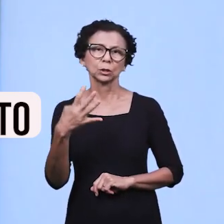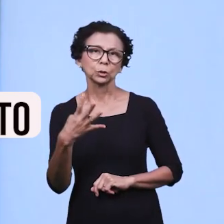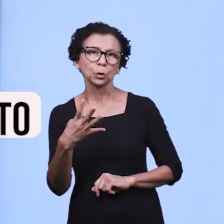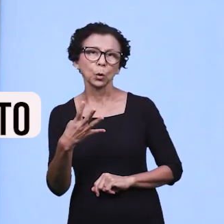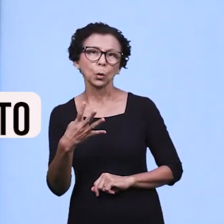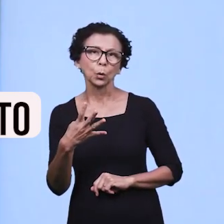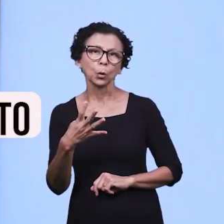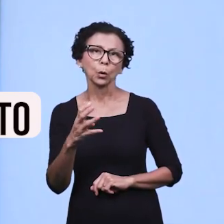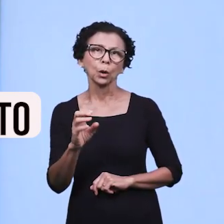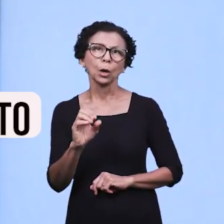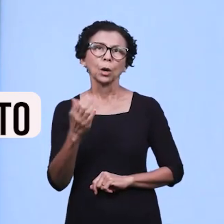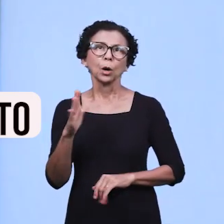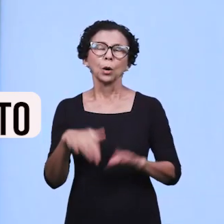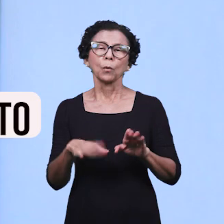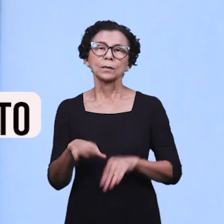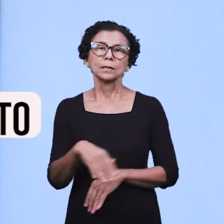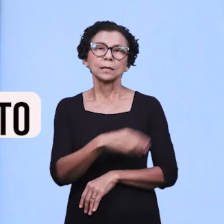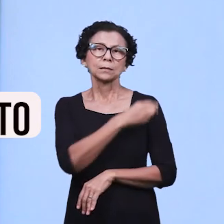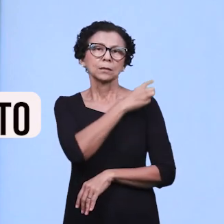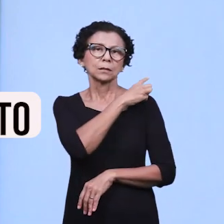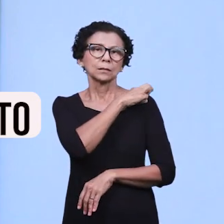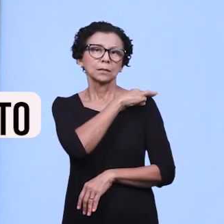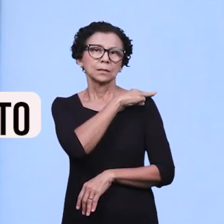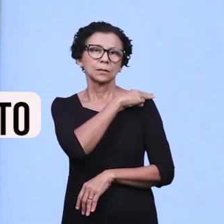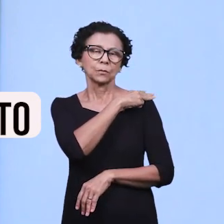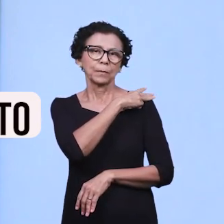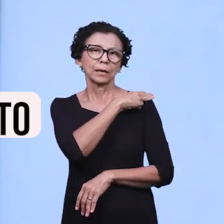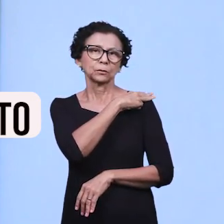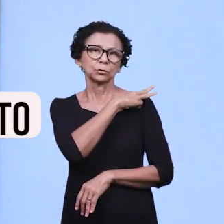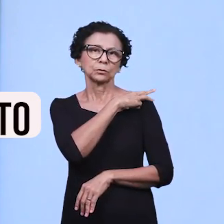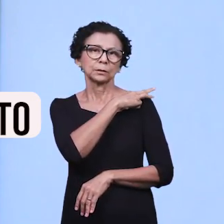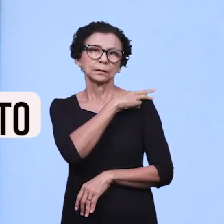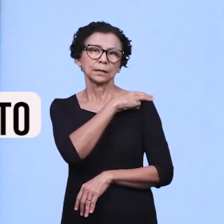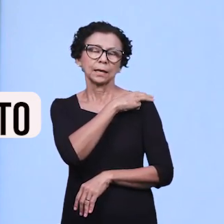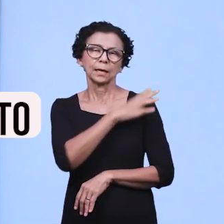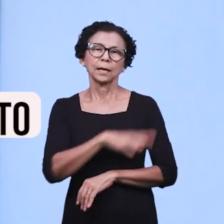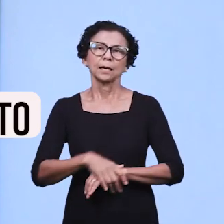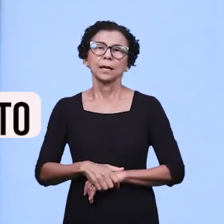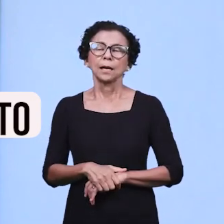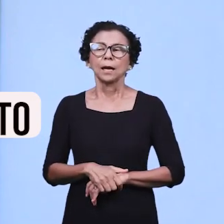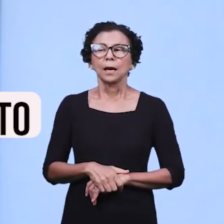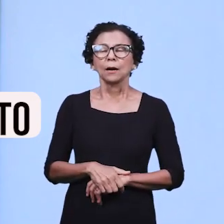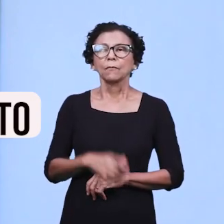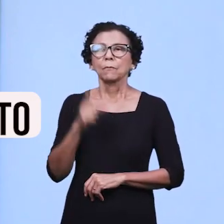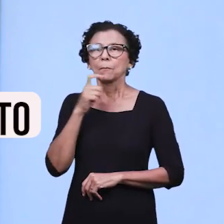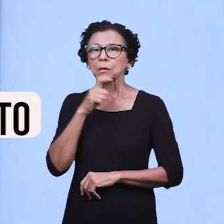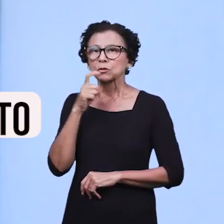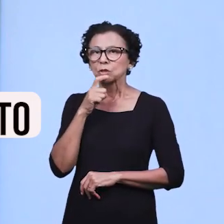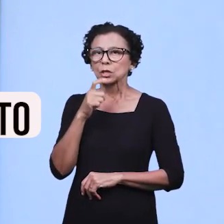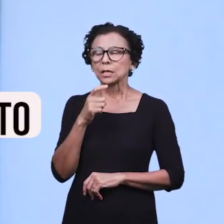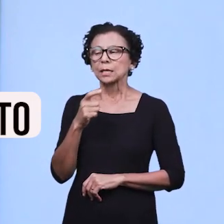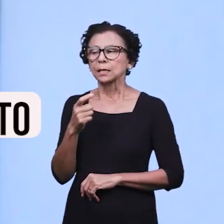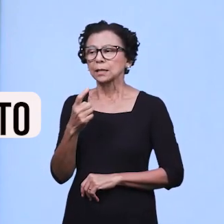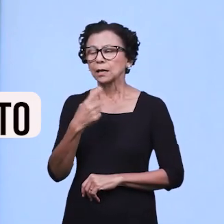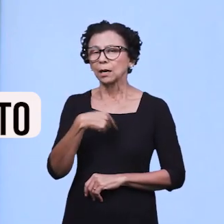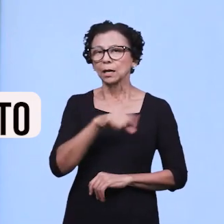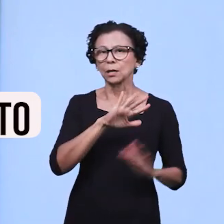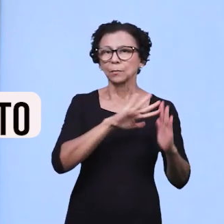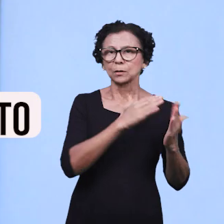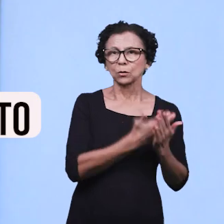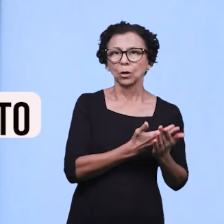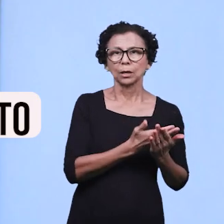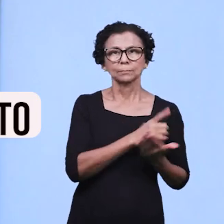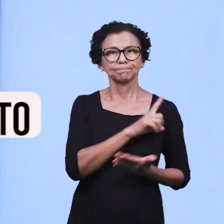vezes o aluno sai de casa e ele não vai para a escola. Então, isso auxilia o pai, já tem esse contato. Em relação à